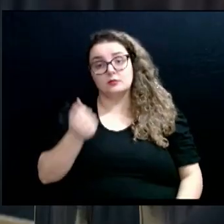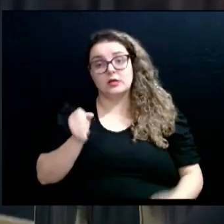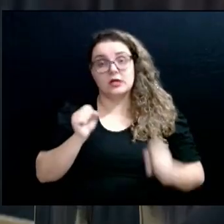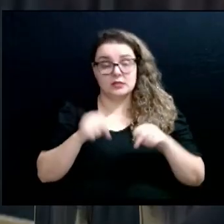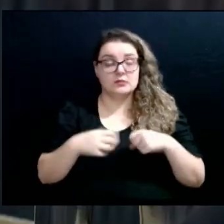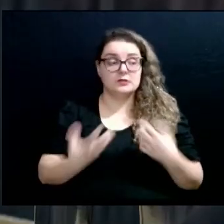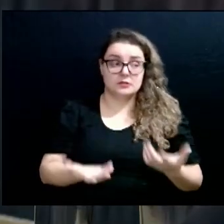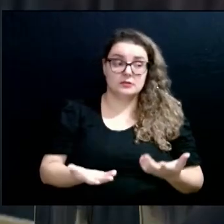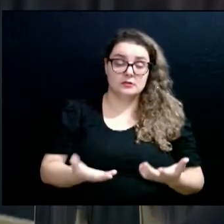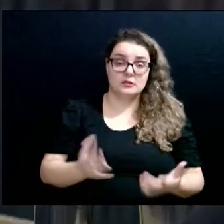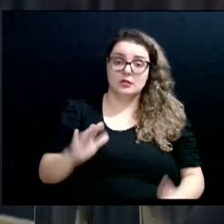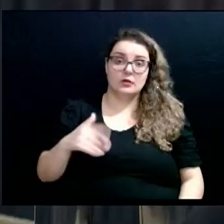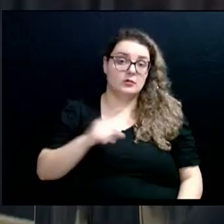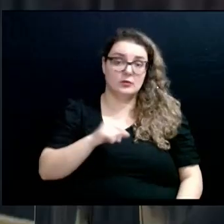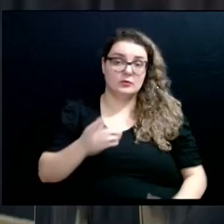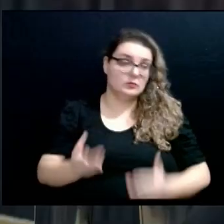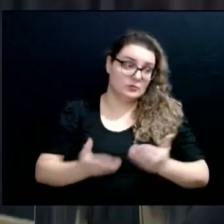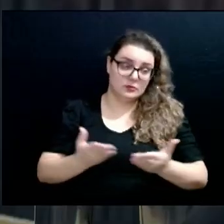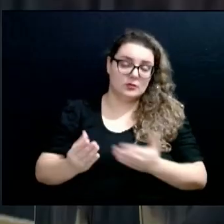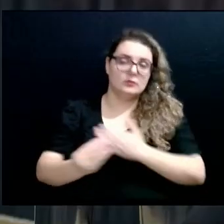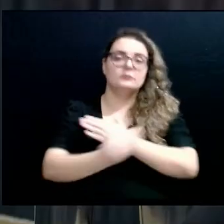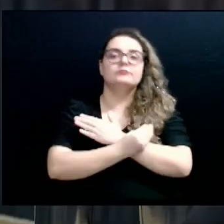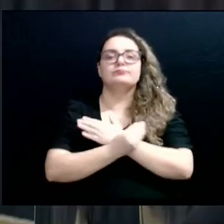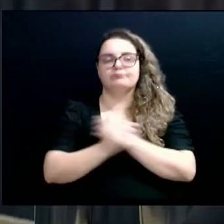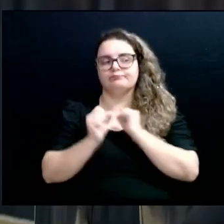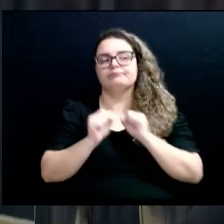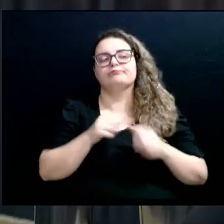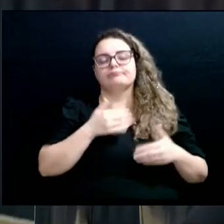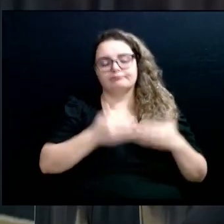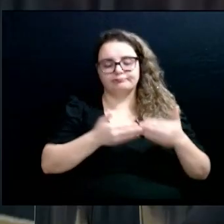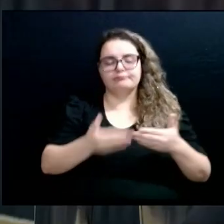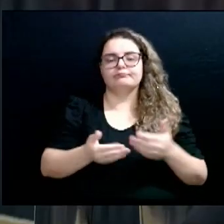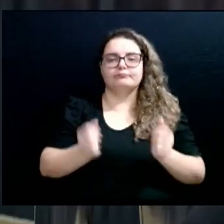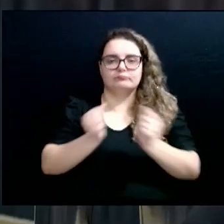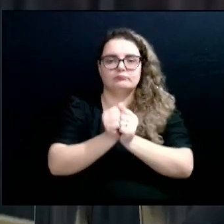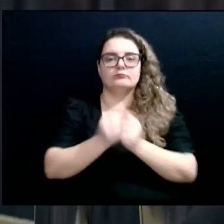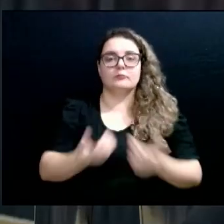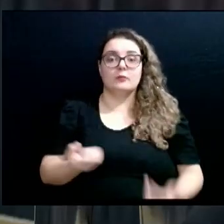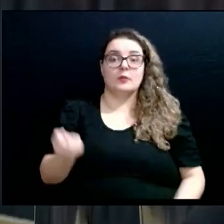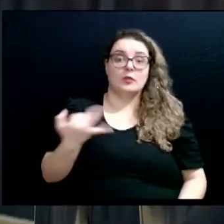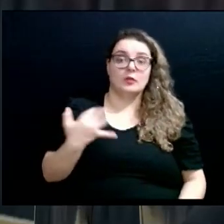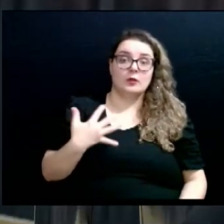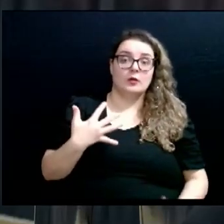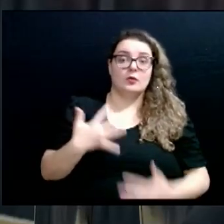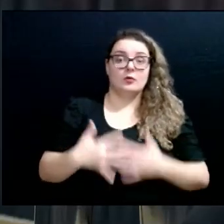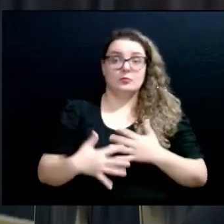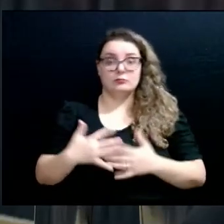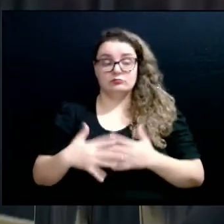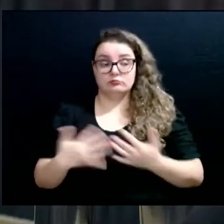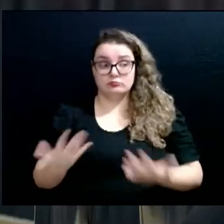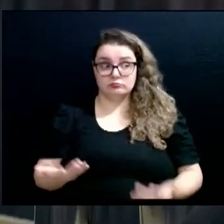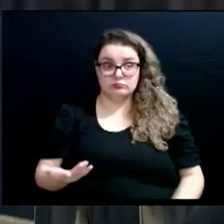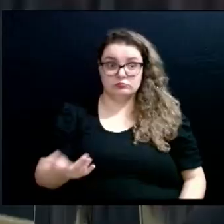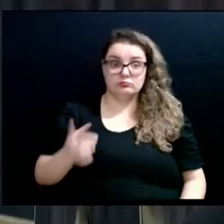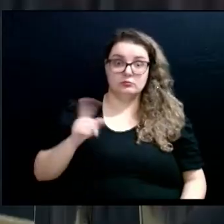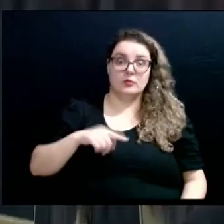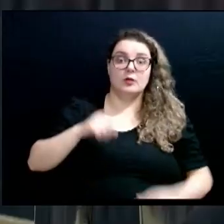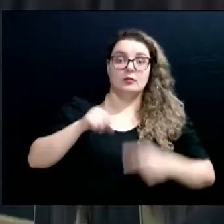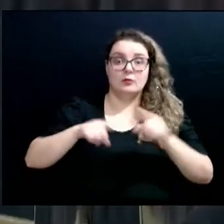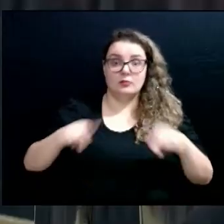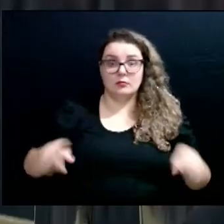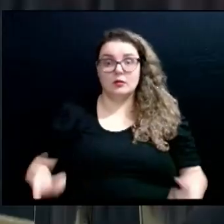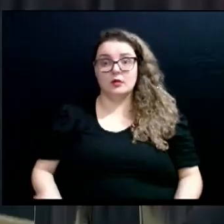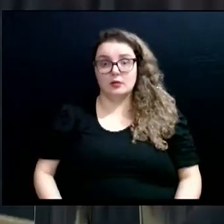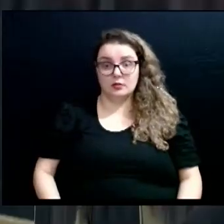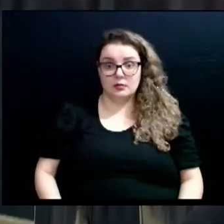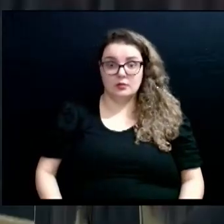não trata e não cuida, é possível que ele acompanhe. Agora, o quanto ele te atrapalha vai Uhum. variar aí, né? Da intensidade